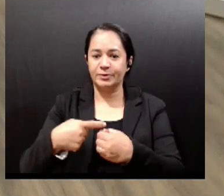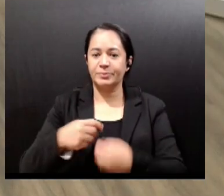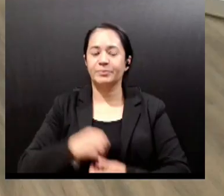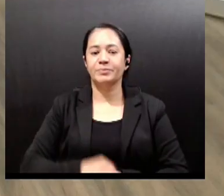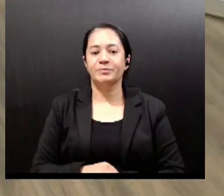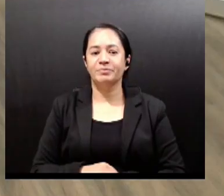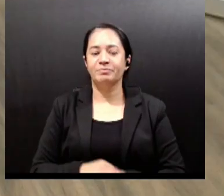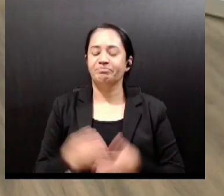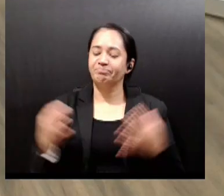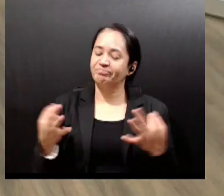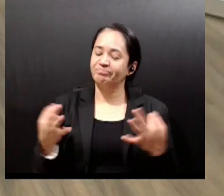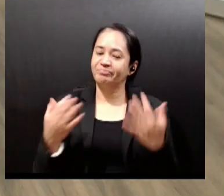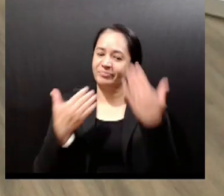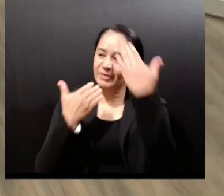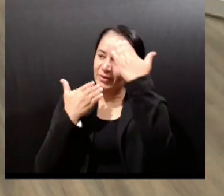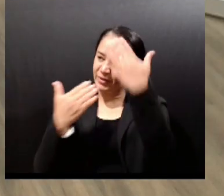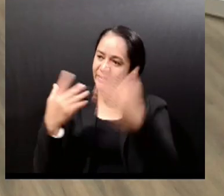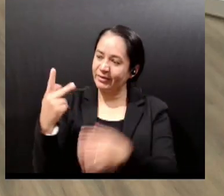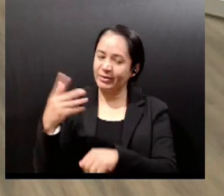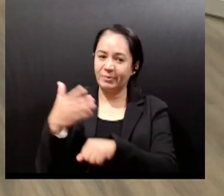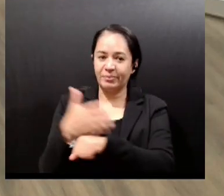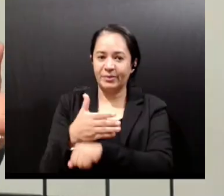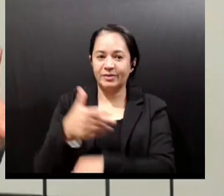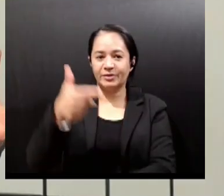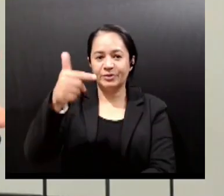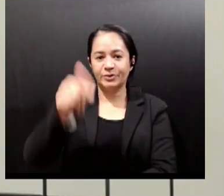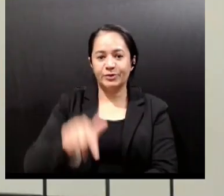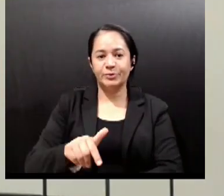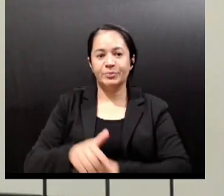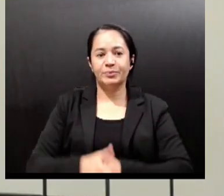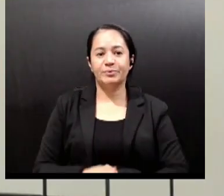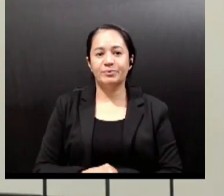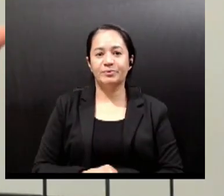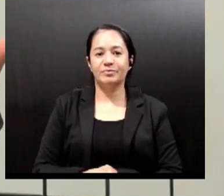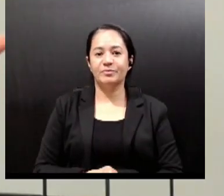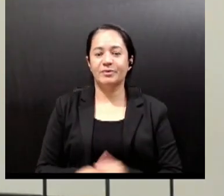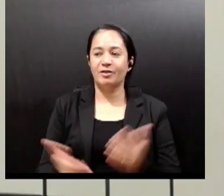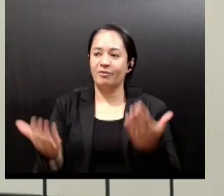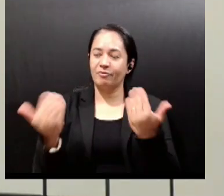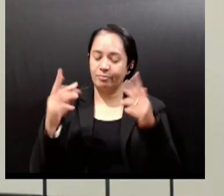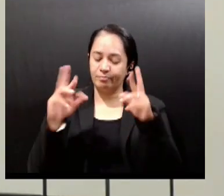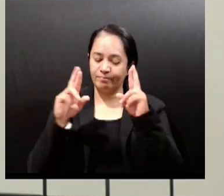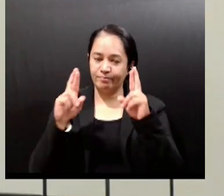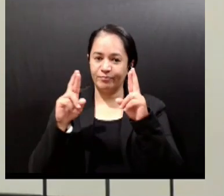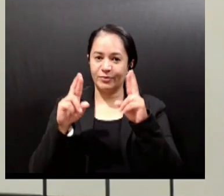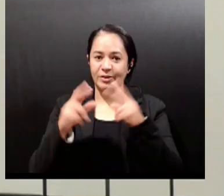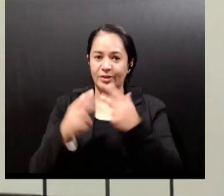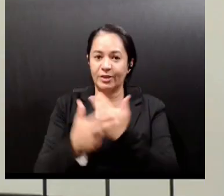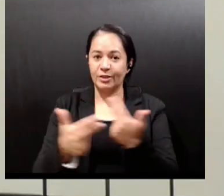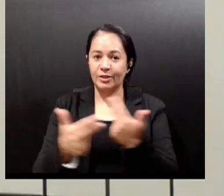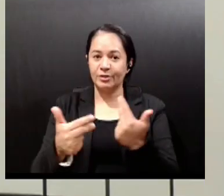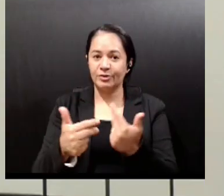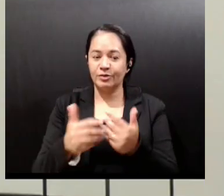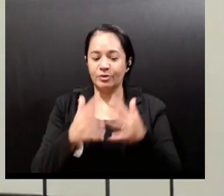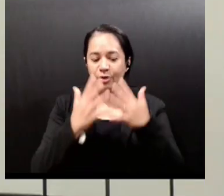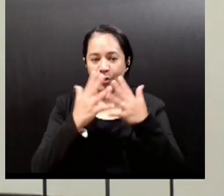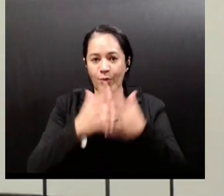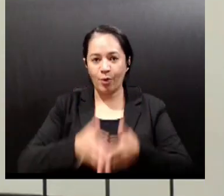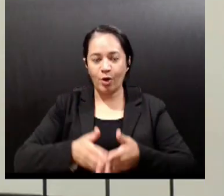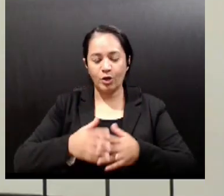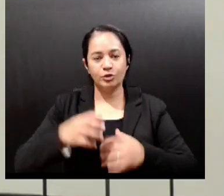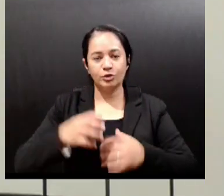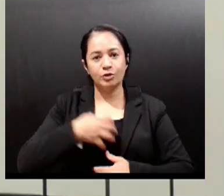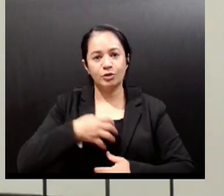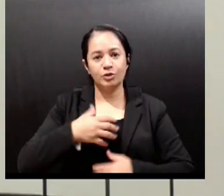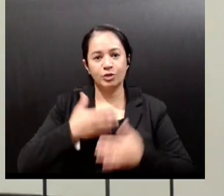sua participação mais uma vez e vamos torcer para que as coisas funcionem, flua da melhor forma possível no trânsito, né?